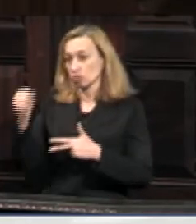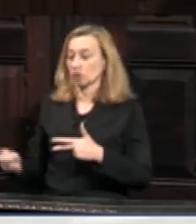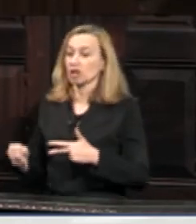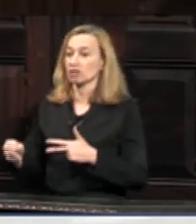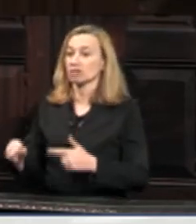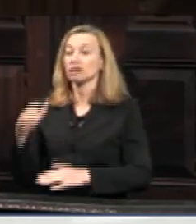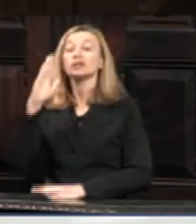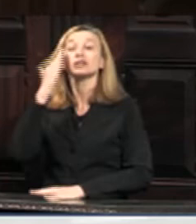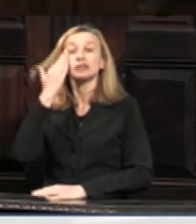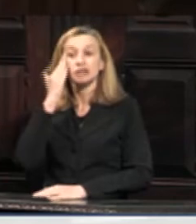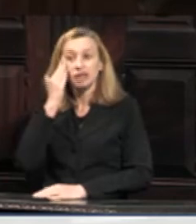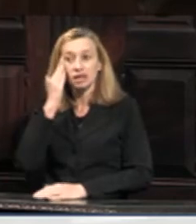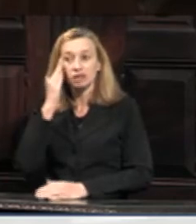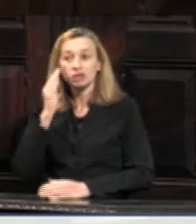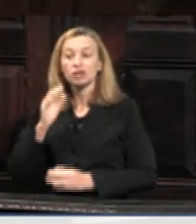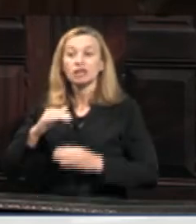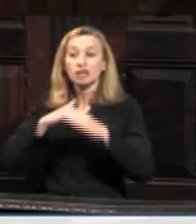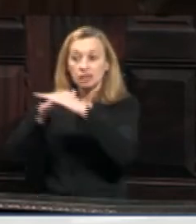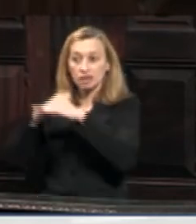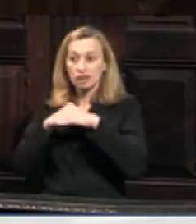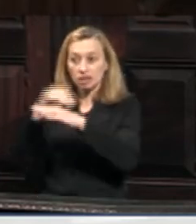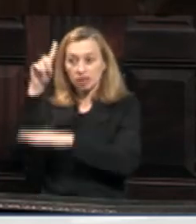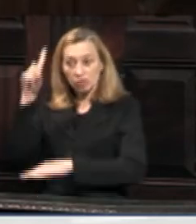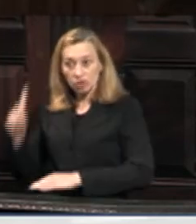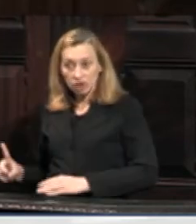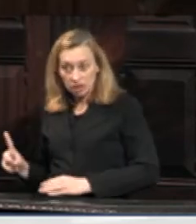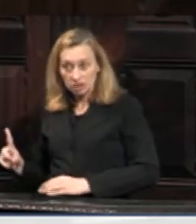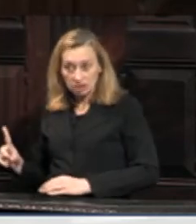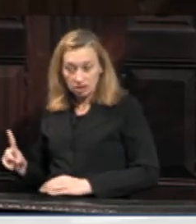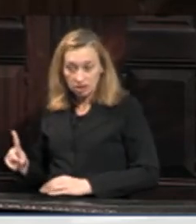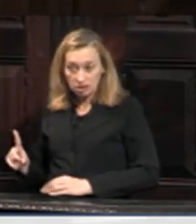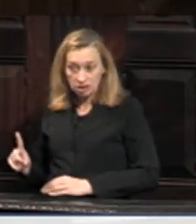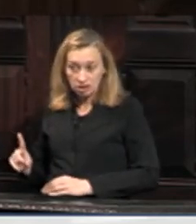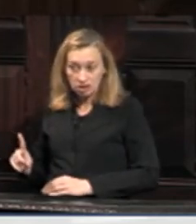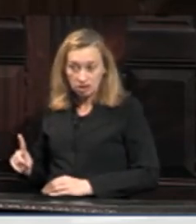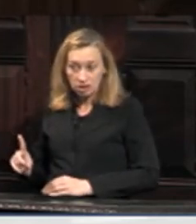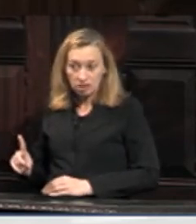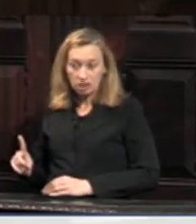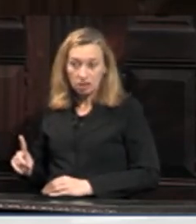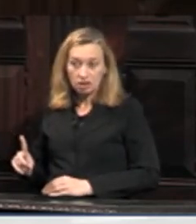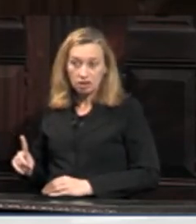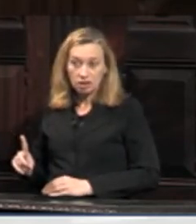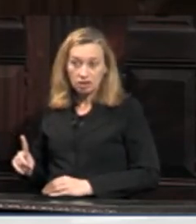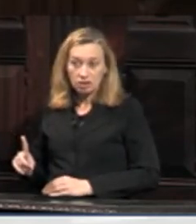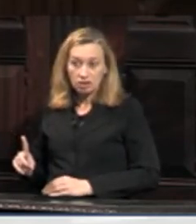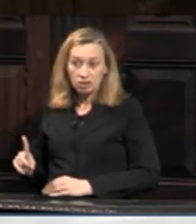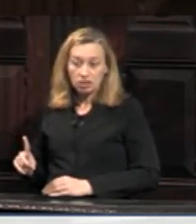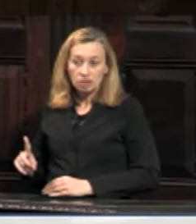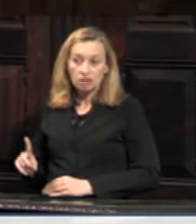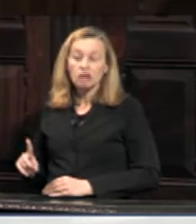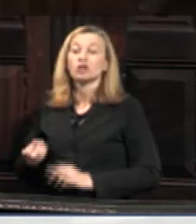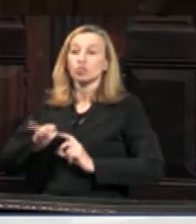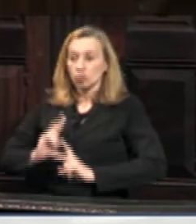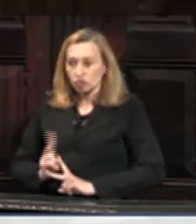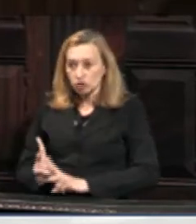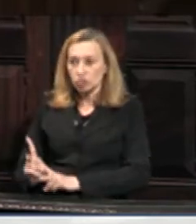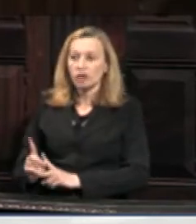entendam que a democracia e a república devem e vão